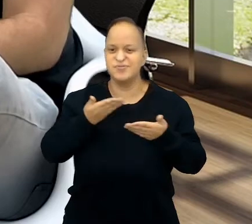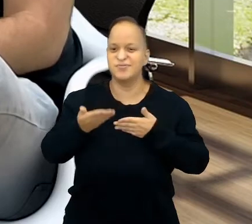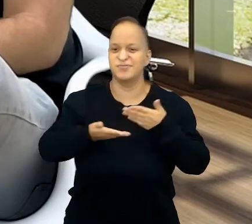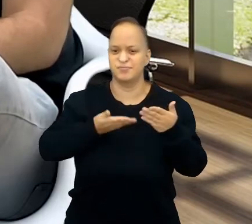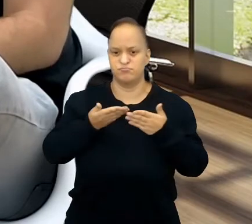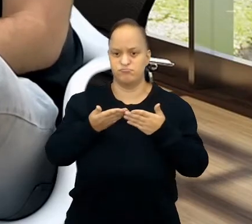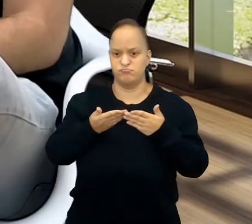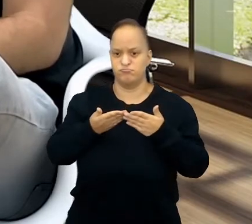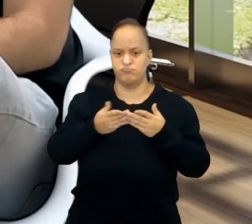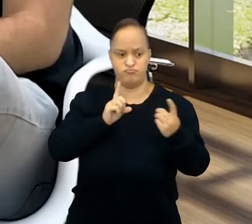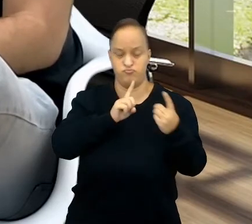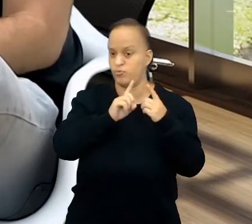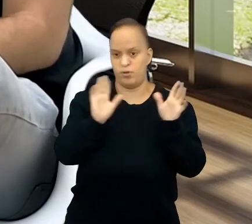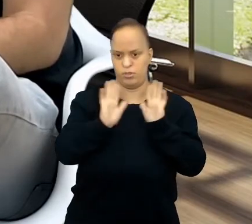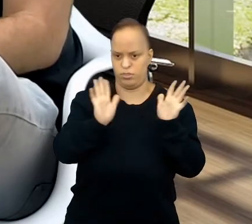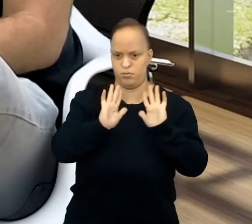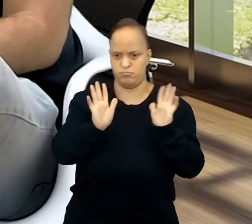comum,